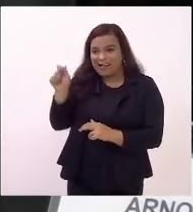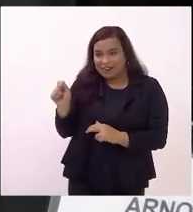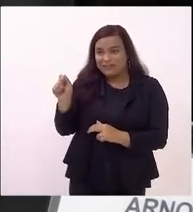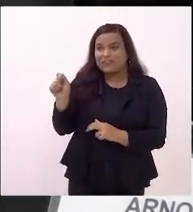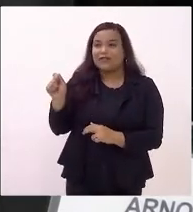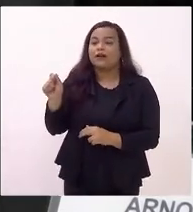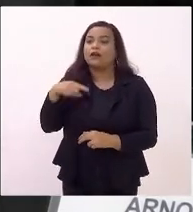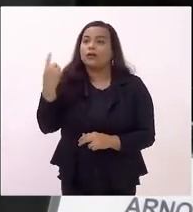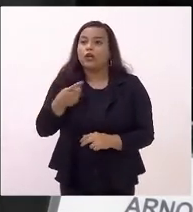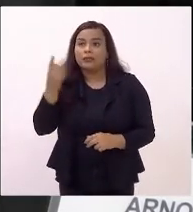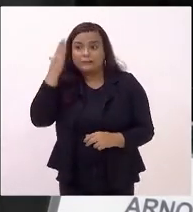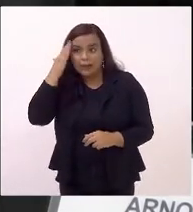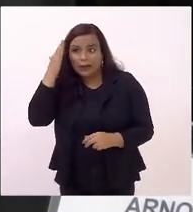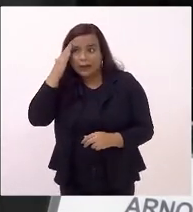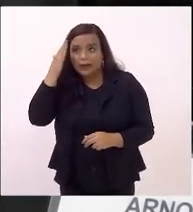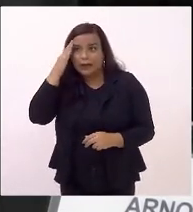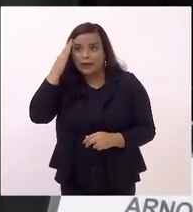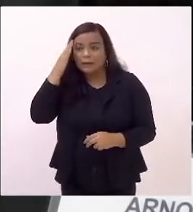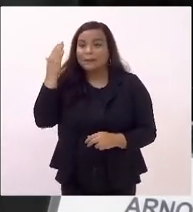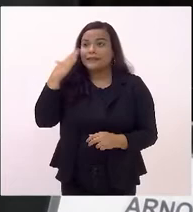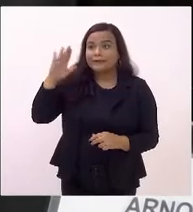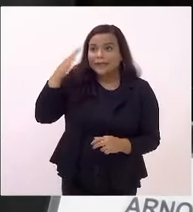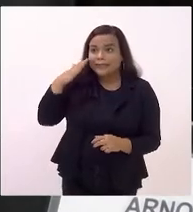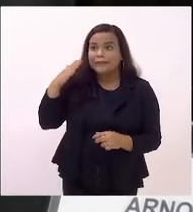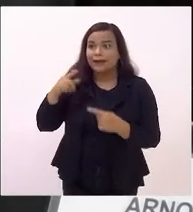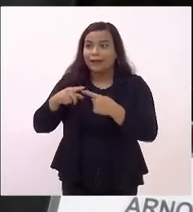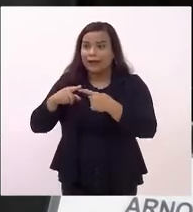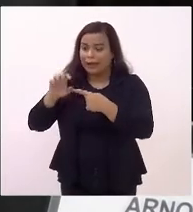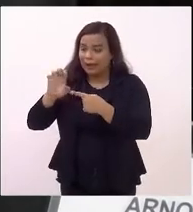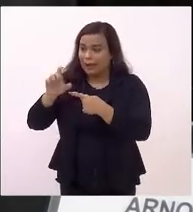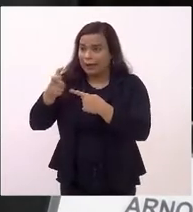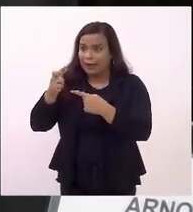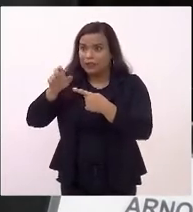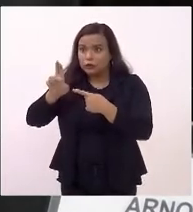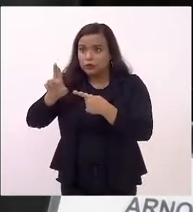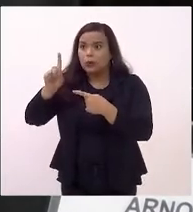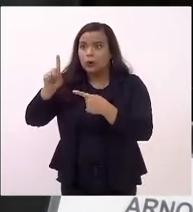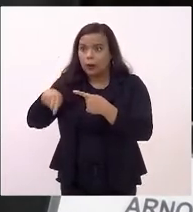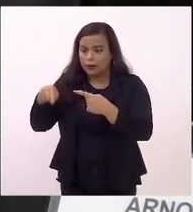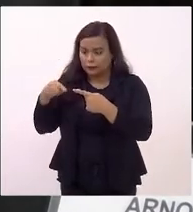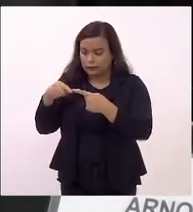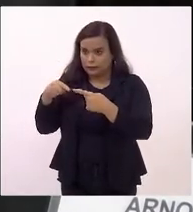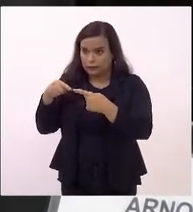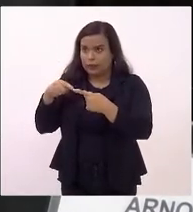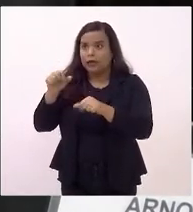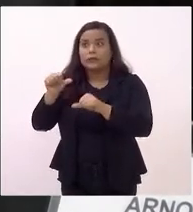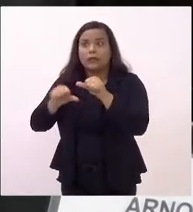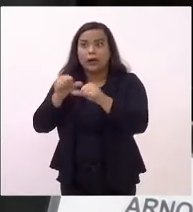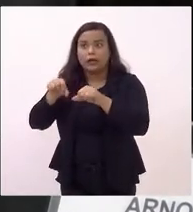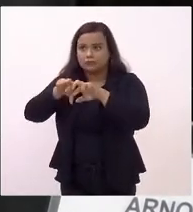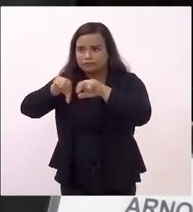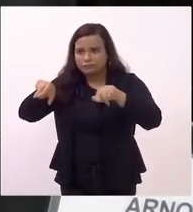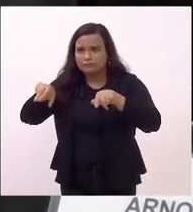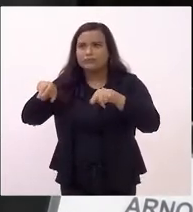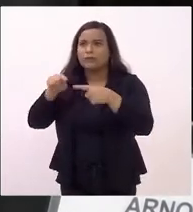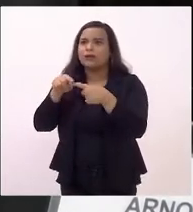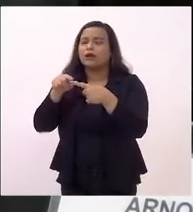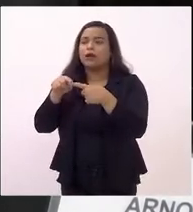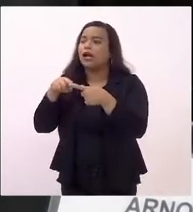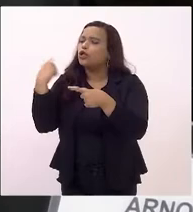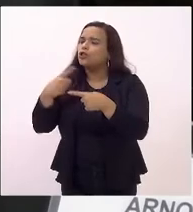de entender Exu como aquele orixá da transformação, nos dá a